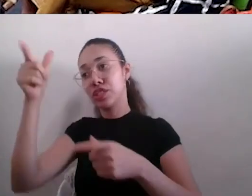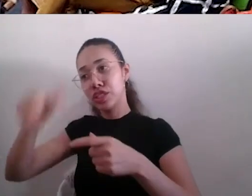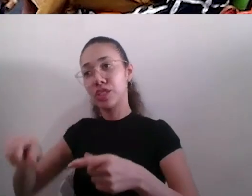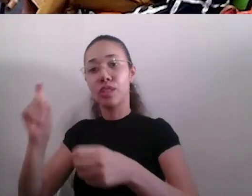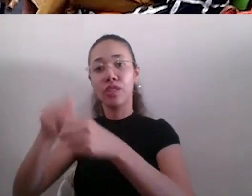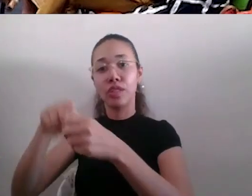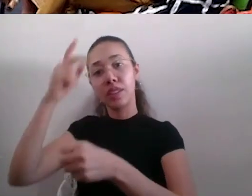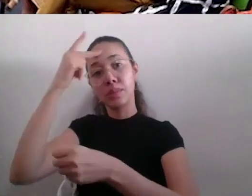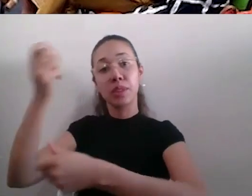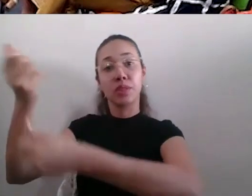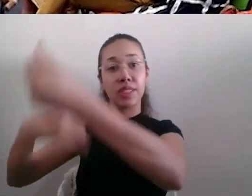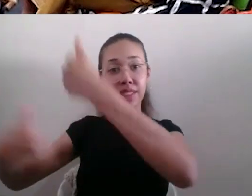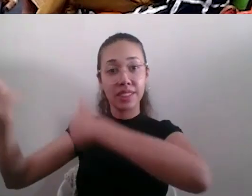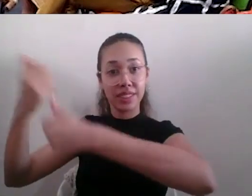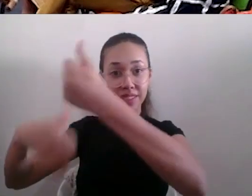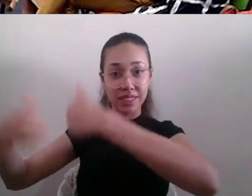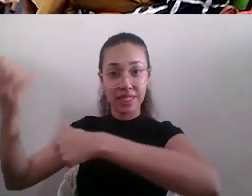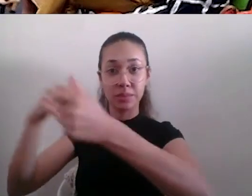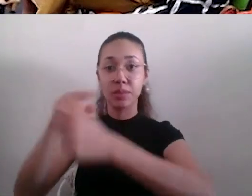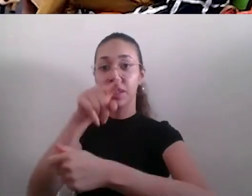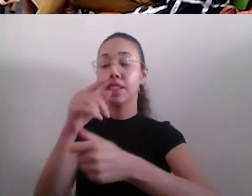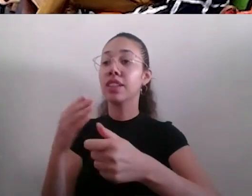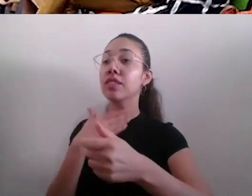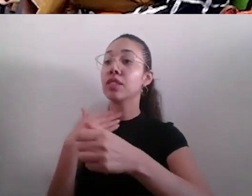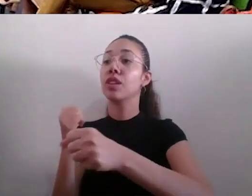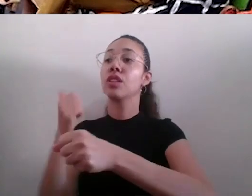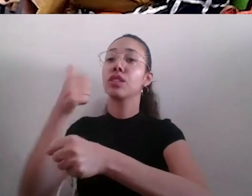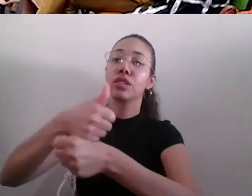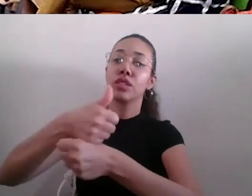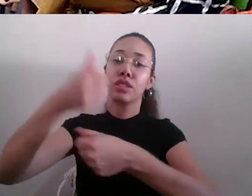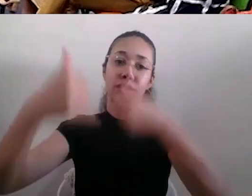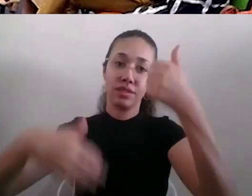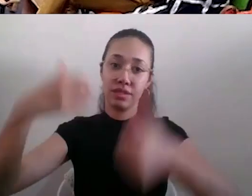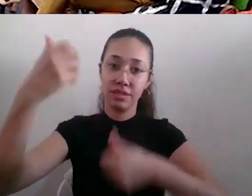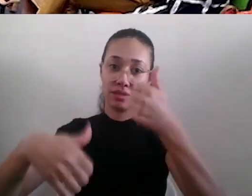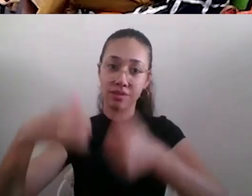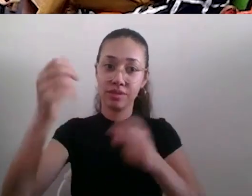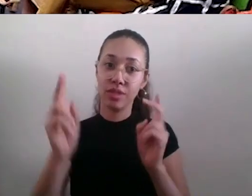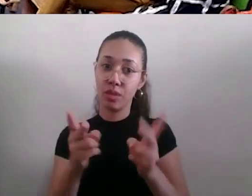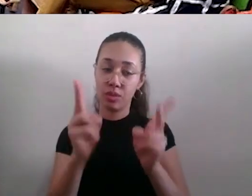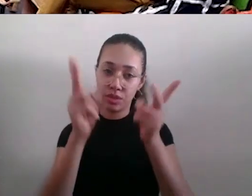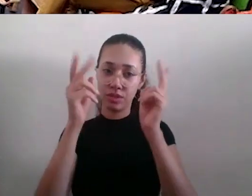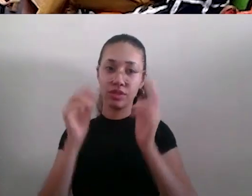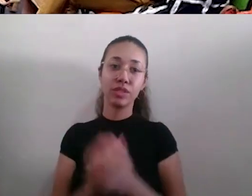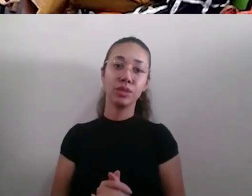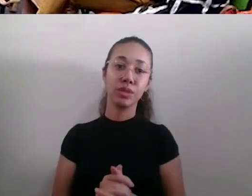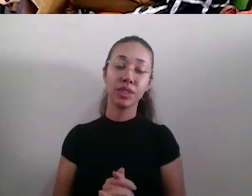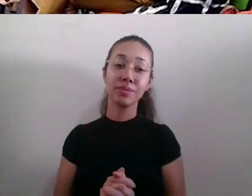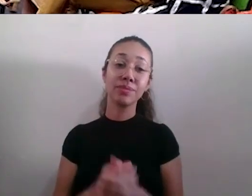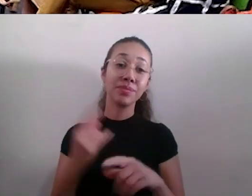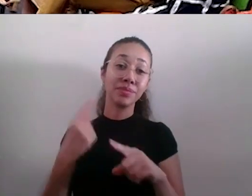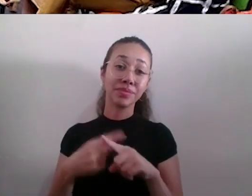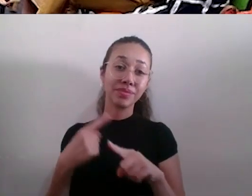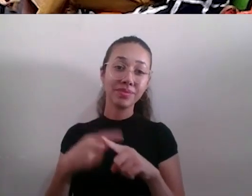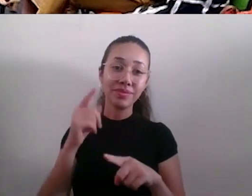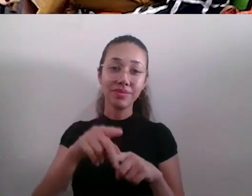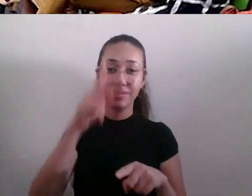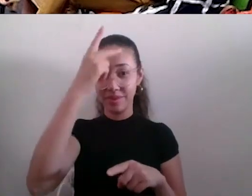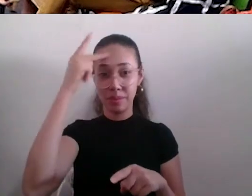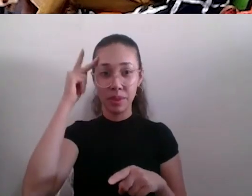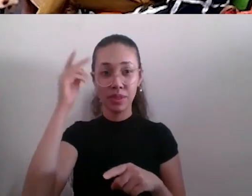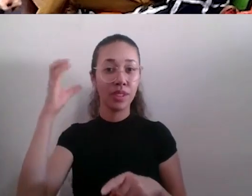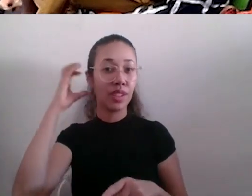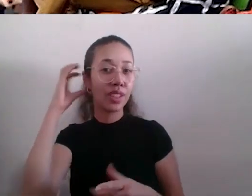sabe, ao áudio, porque senão fica só uma locução falando, é muito chato. O ouvinte vai se distrair, porque o ouvinte de podcast está sempre fazendo faxina, andando